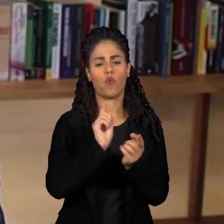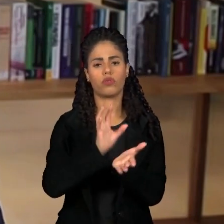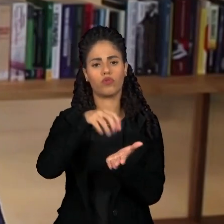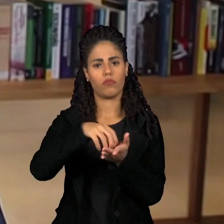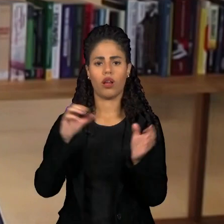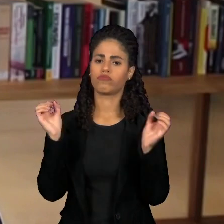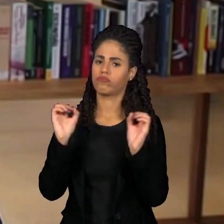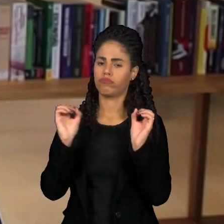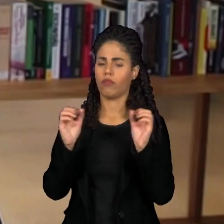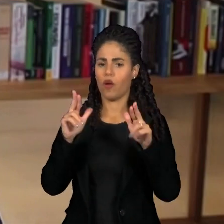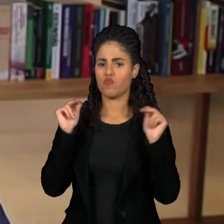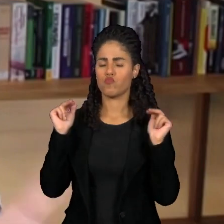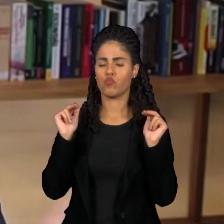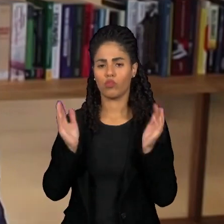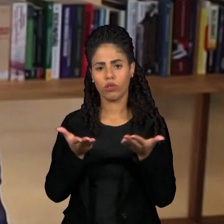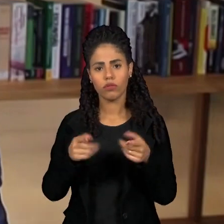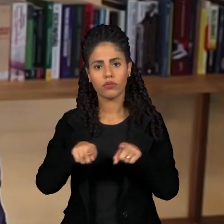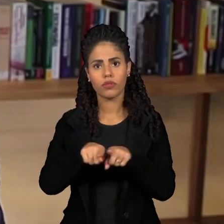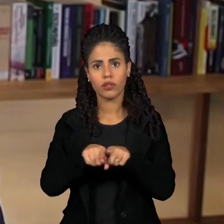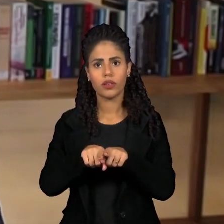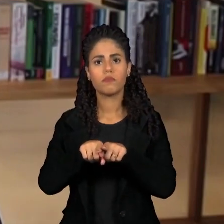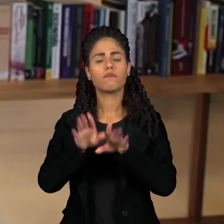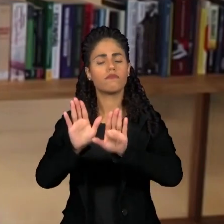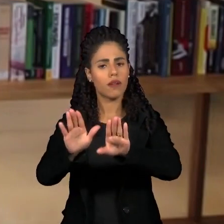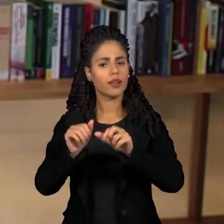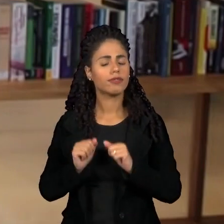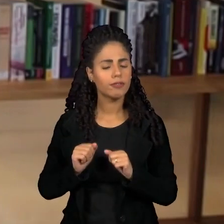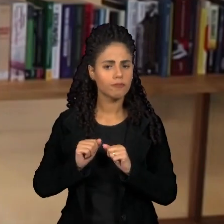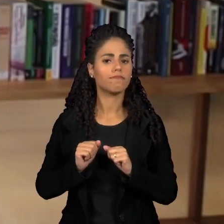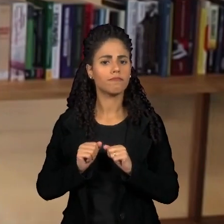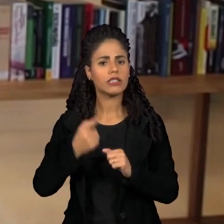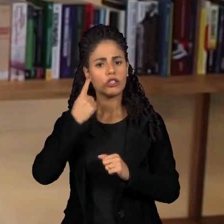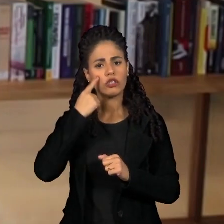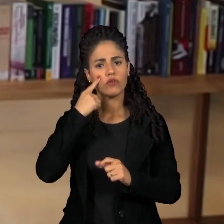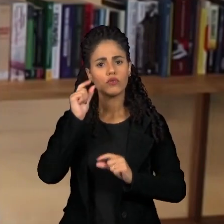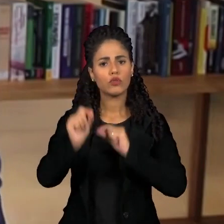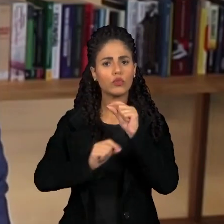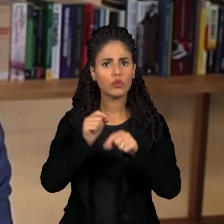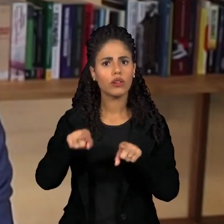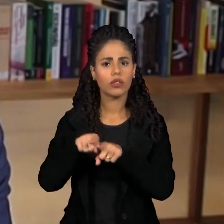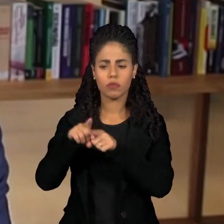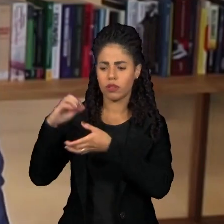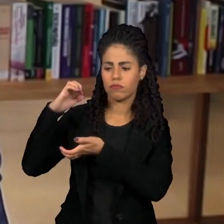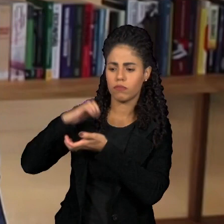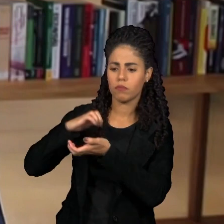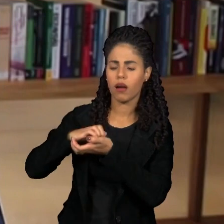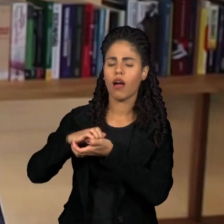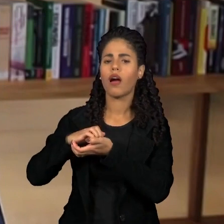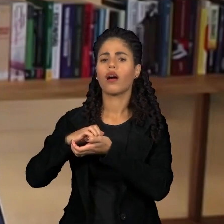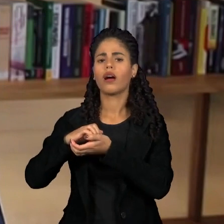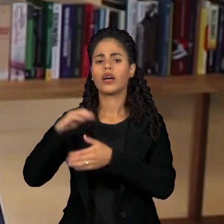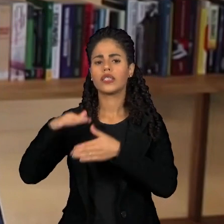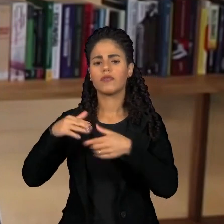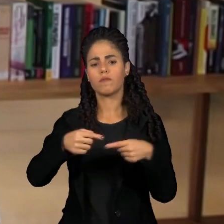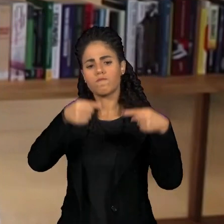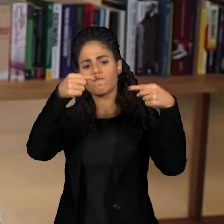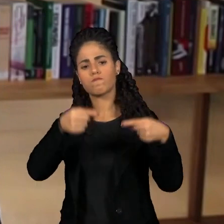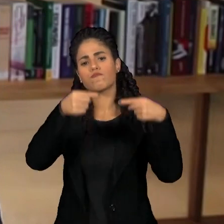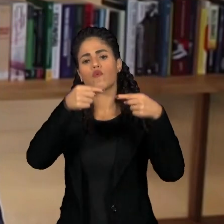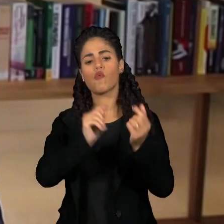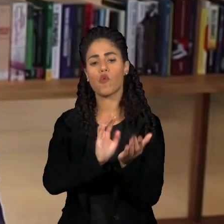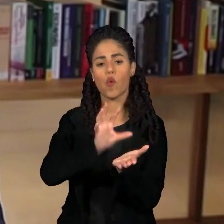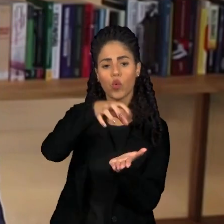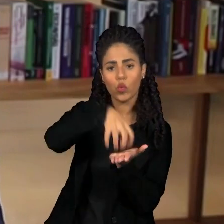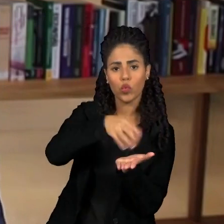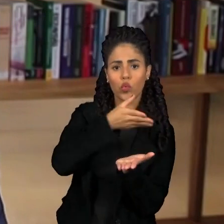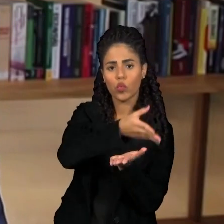agente desse grupo, mas não o Centrão, e a gente vai ver o Supremo talvez enfrentando em algum grau esse grupamento